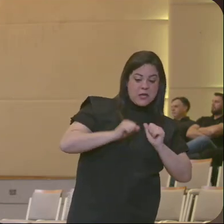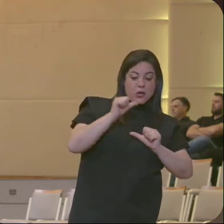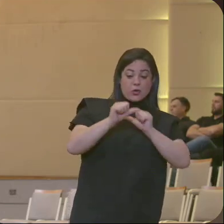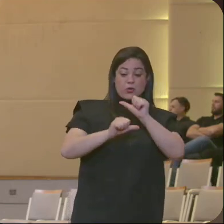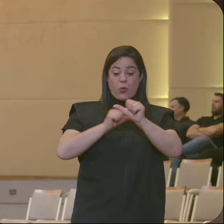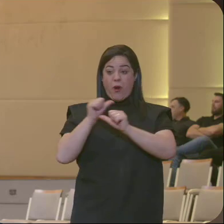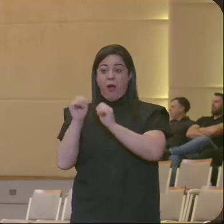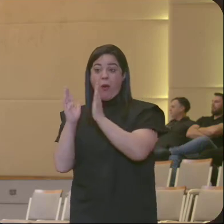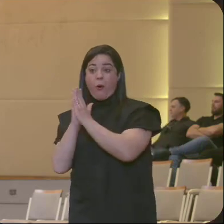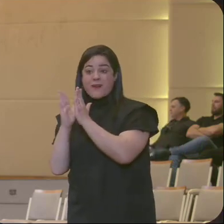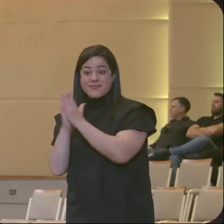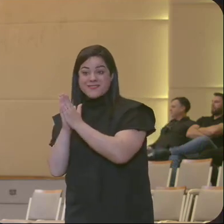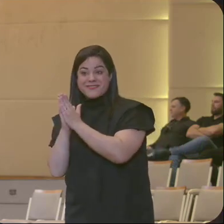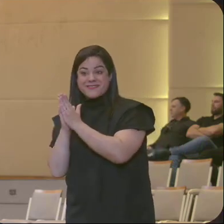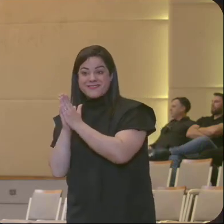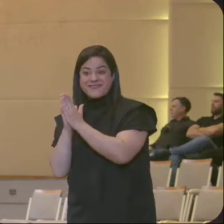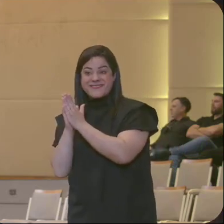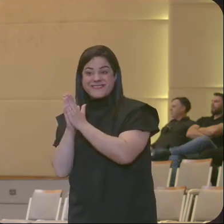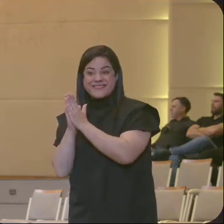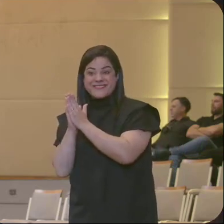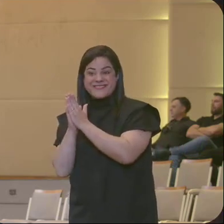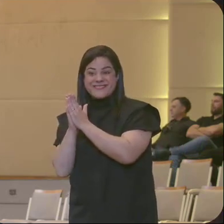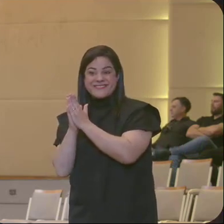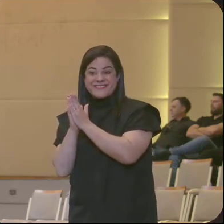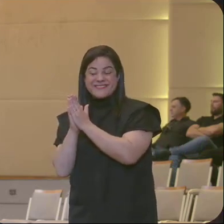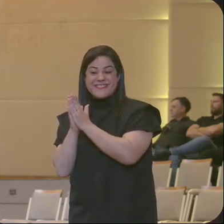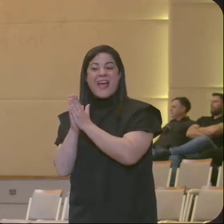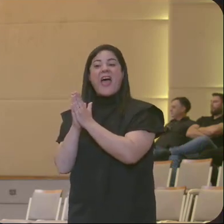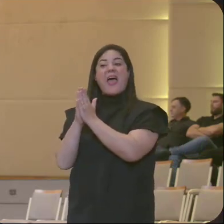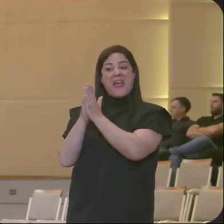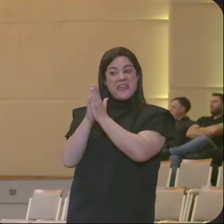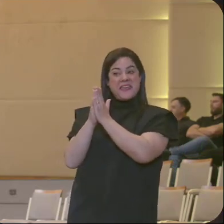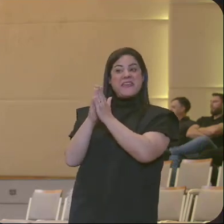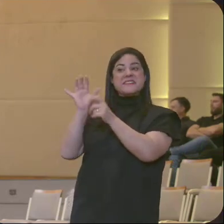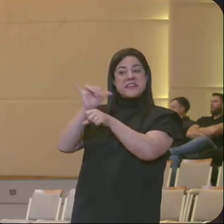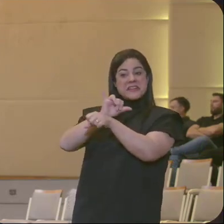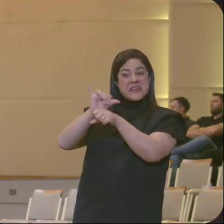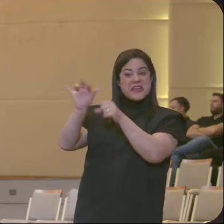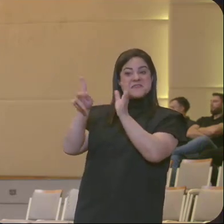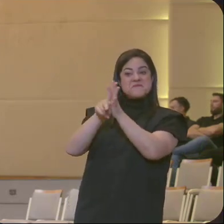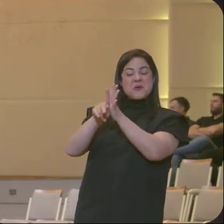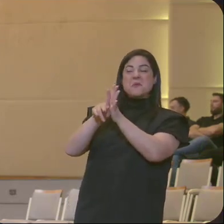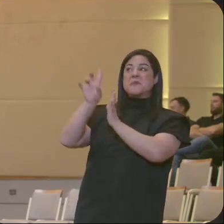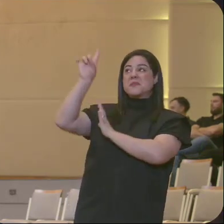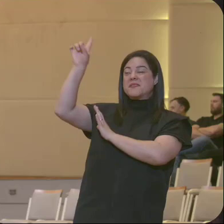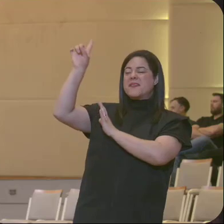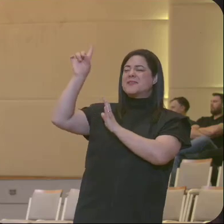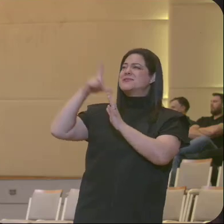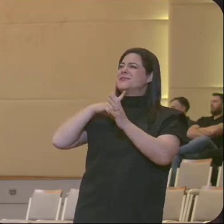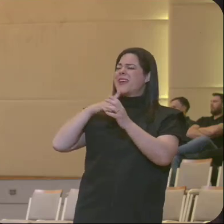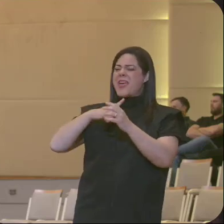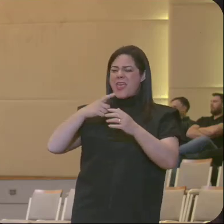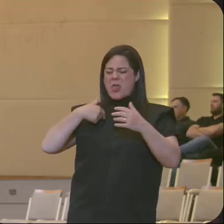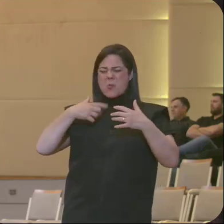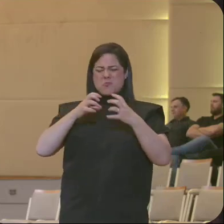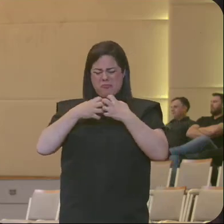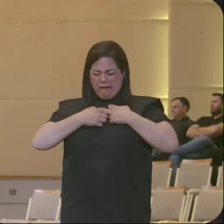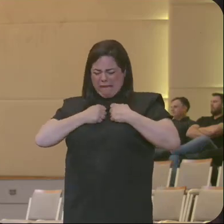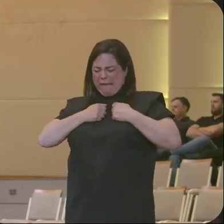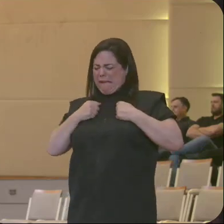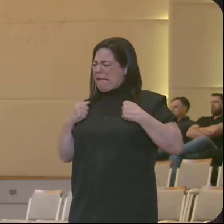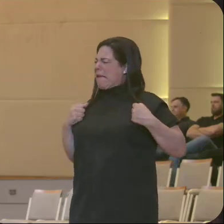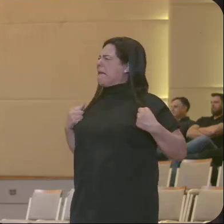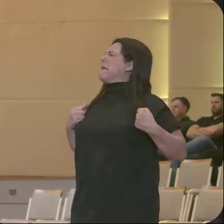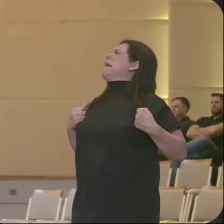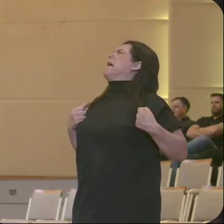pela oração, esse meio da graça que Deus nos dá, de derramar a alma na presença dEle, a Bíblia